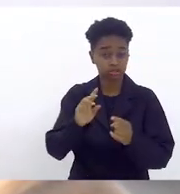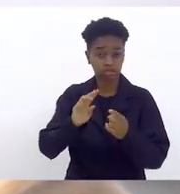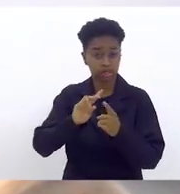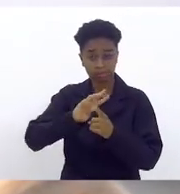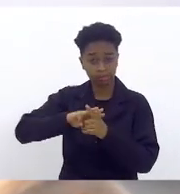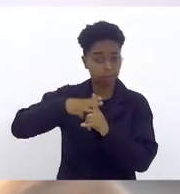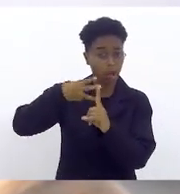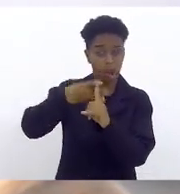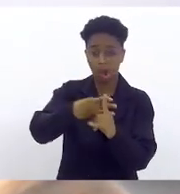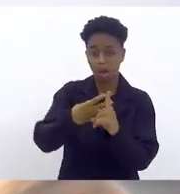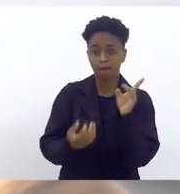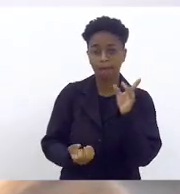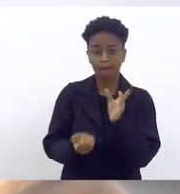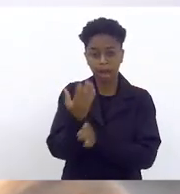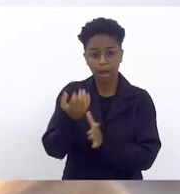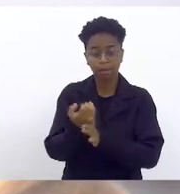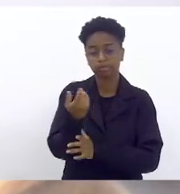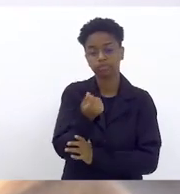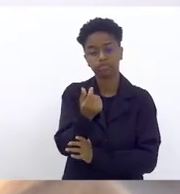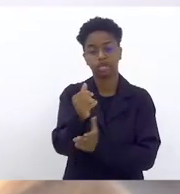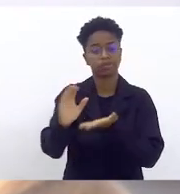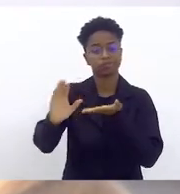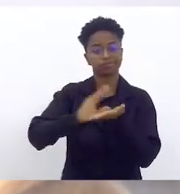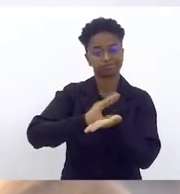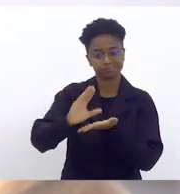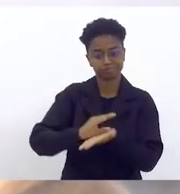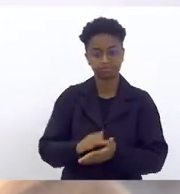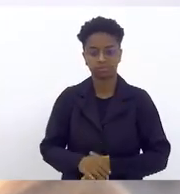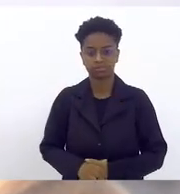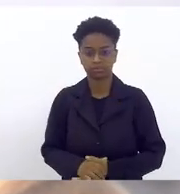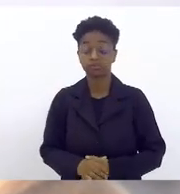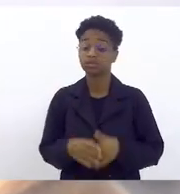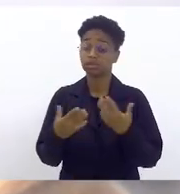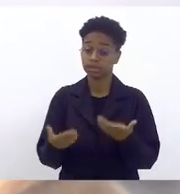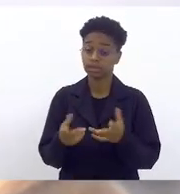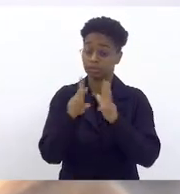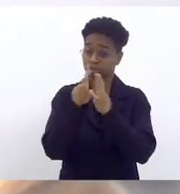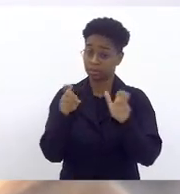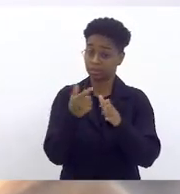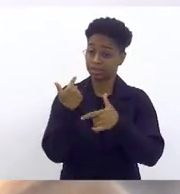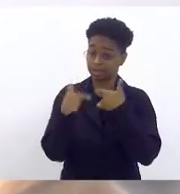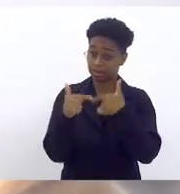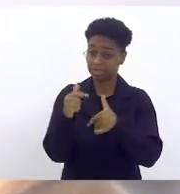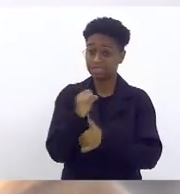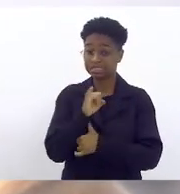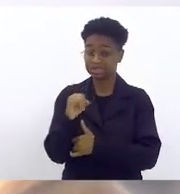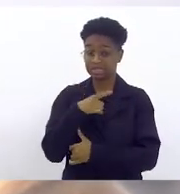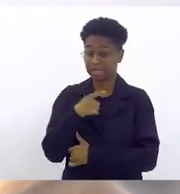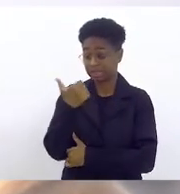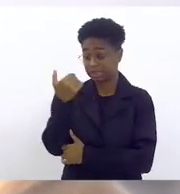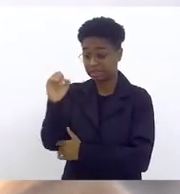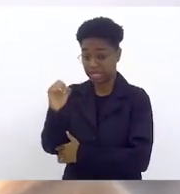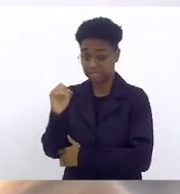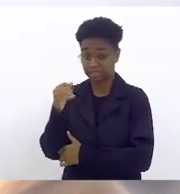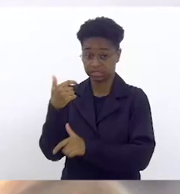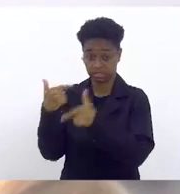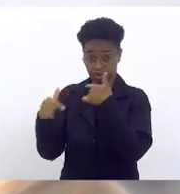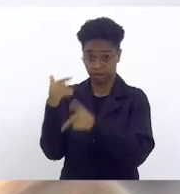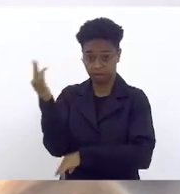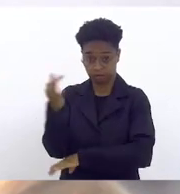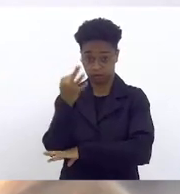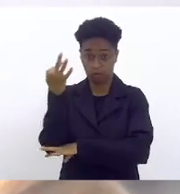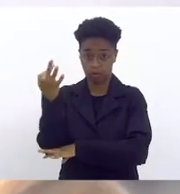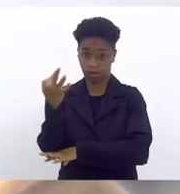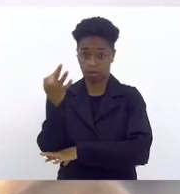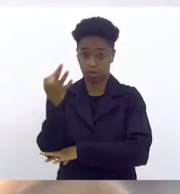produção de receita né então em relação aos empregos cada 10 empregos formais estabelecidos no